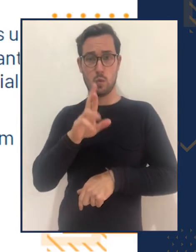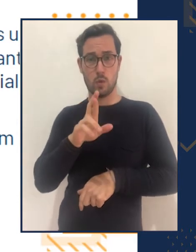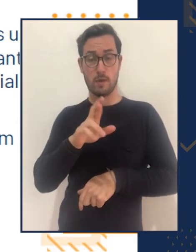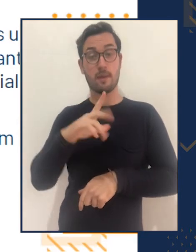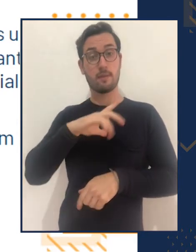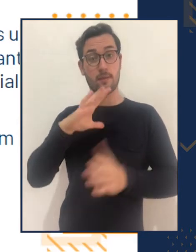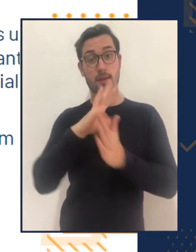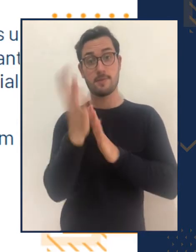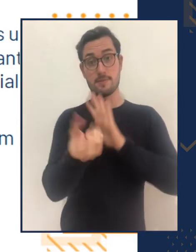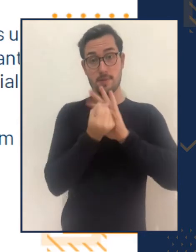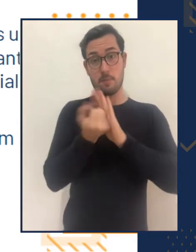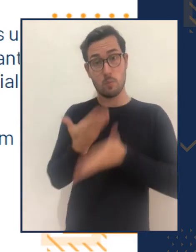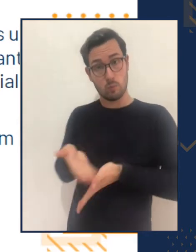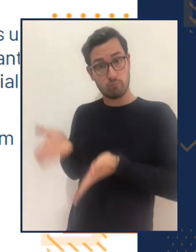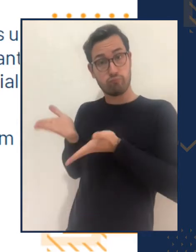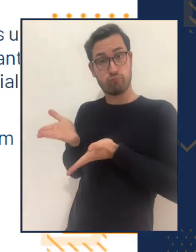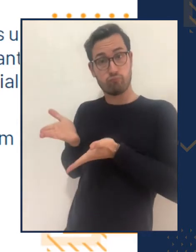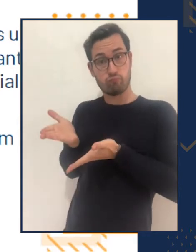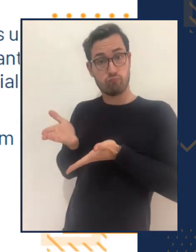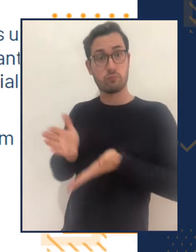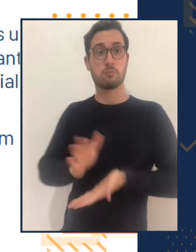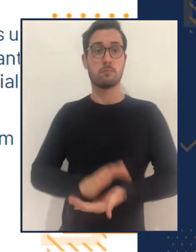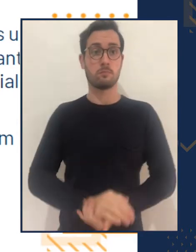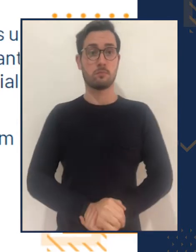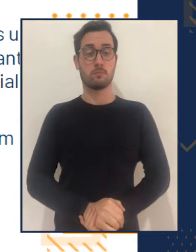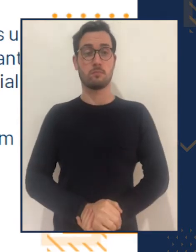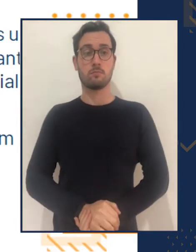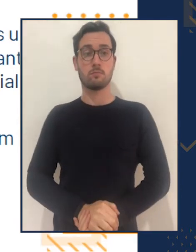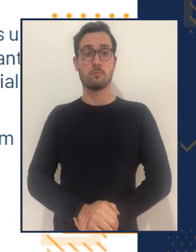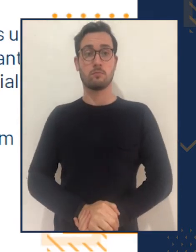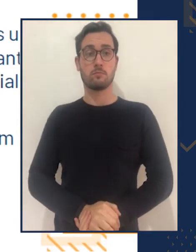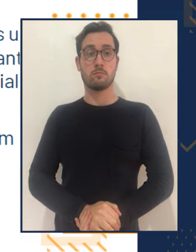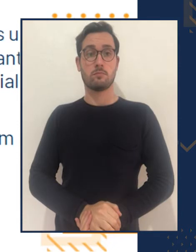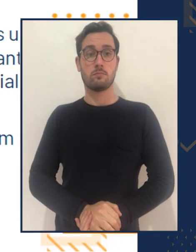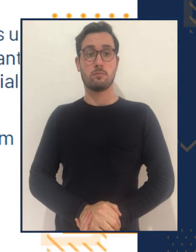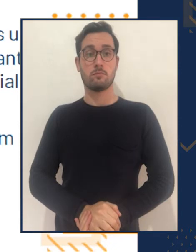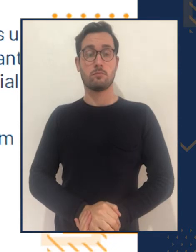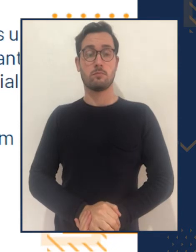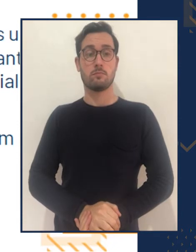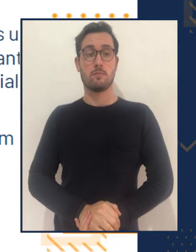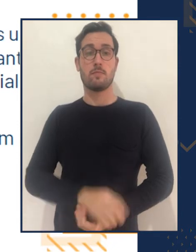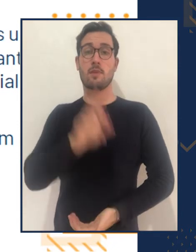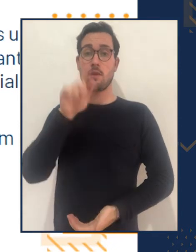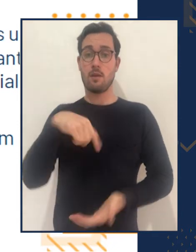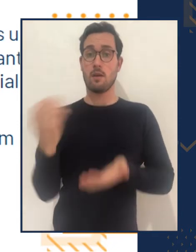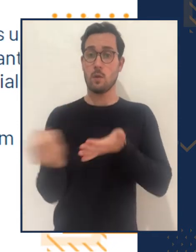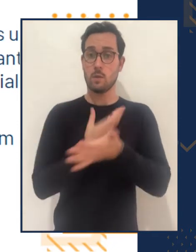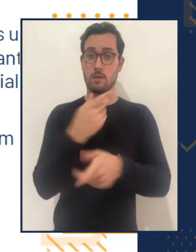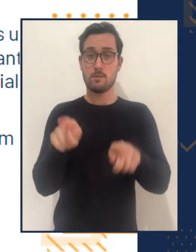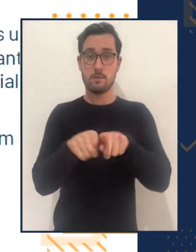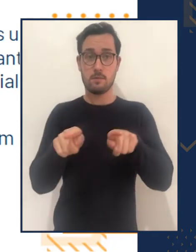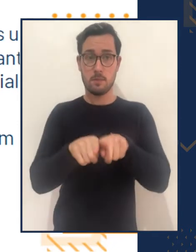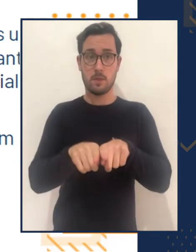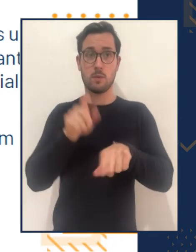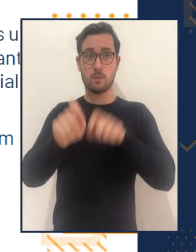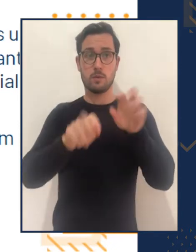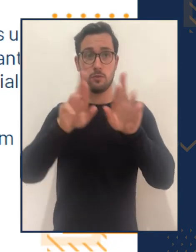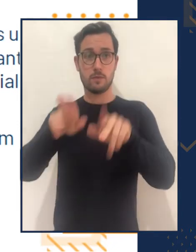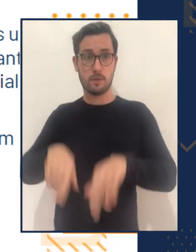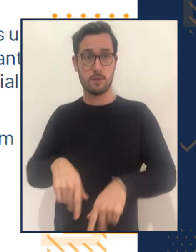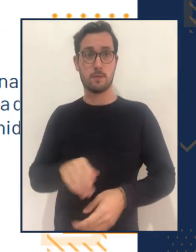na simbologia aparecem então, os dois símbolos que são utilizados, né, em circuitos, e a medição é realizada com